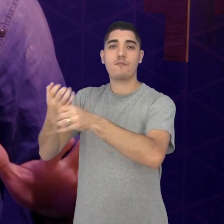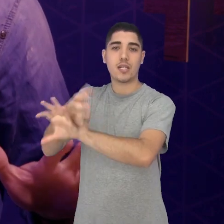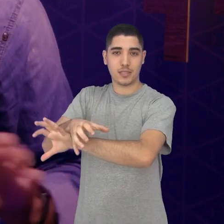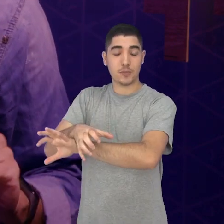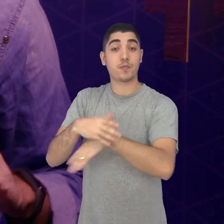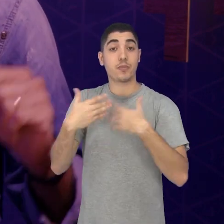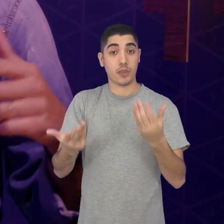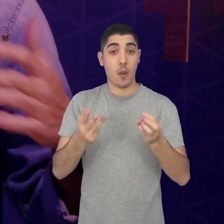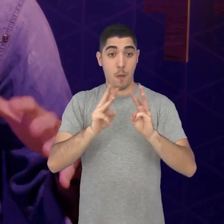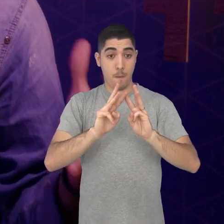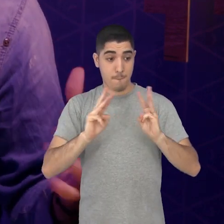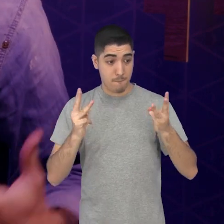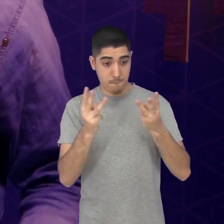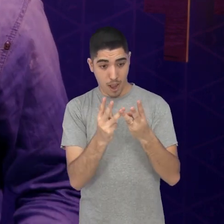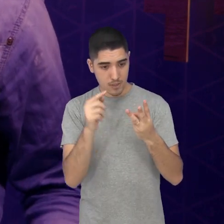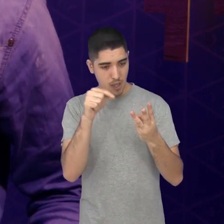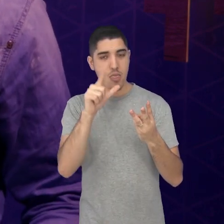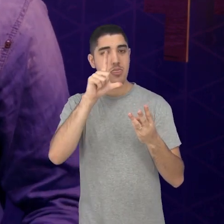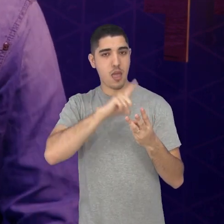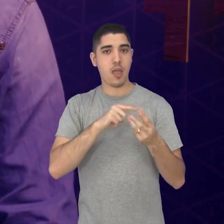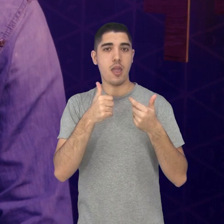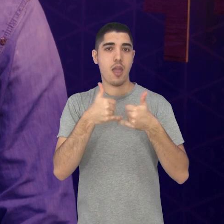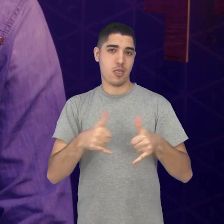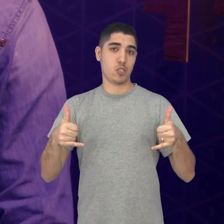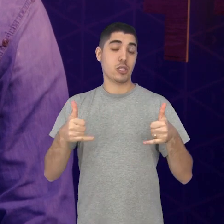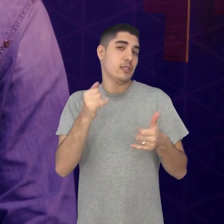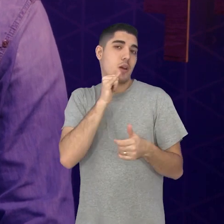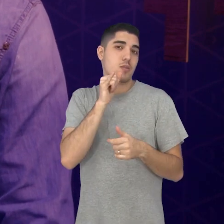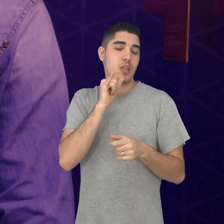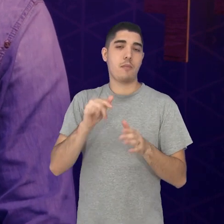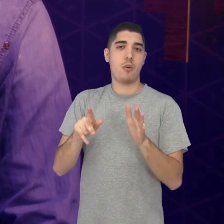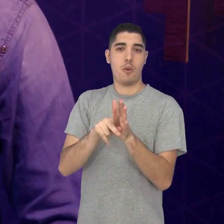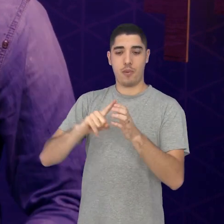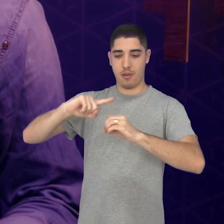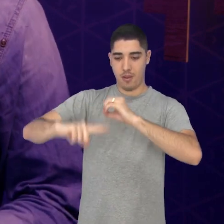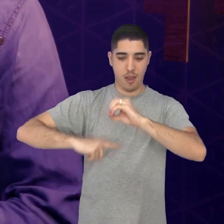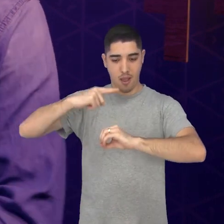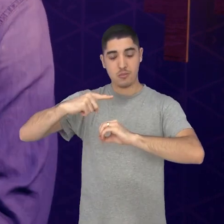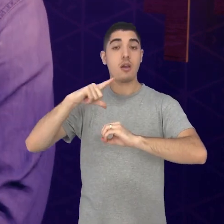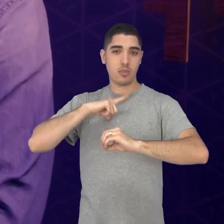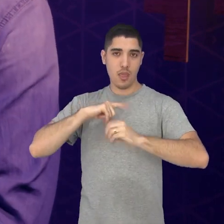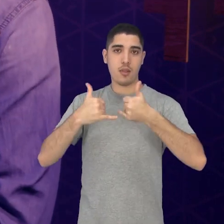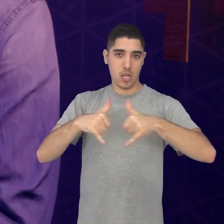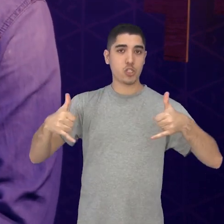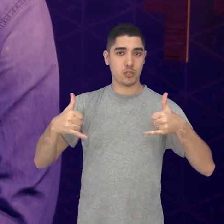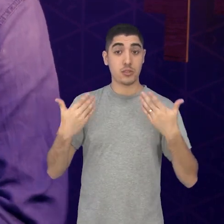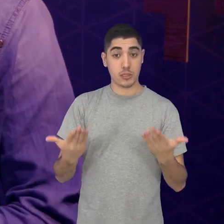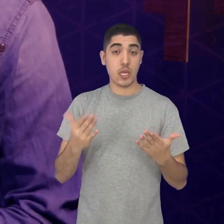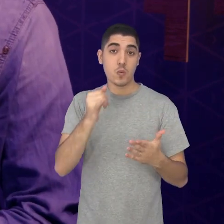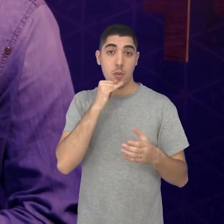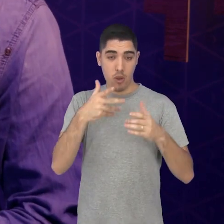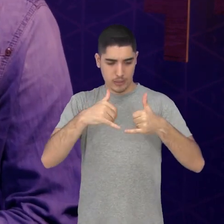a massa. Então, tudo que é massa tem energia e tal, e um átomo tem energia, né? A fissão nuclear é quando você